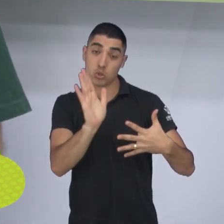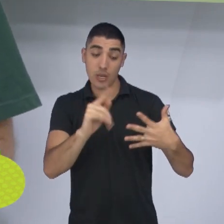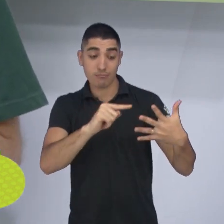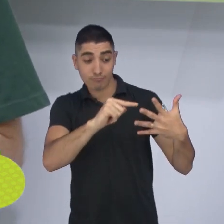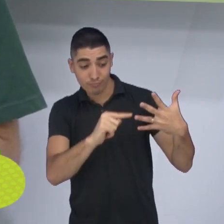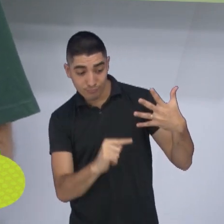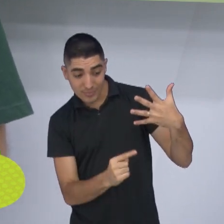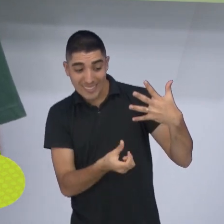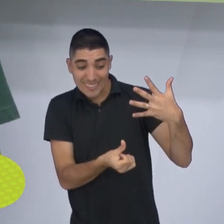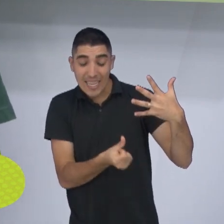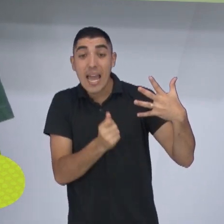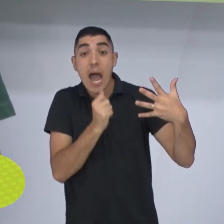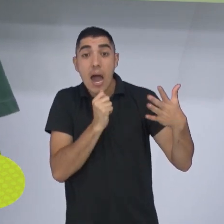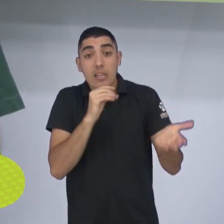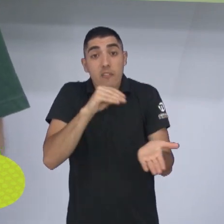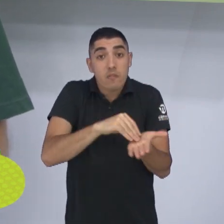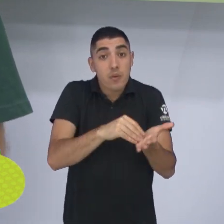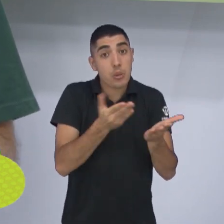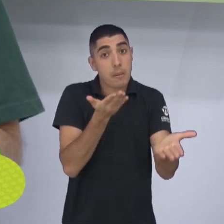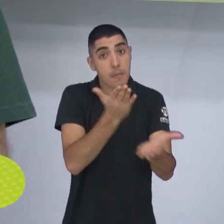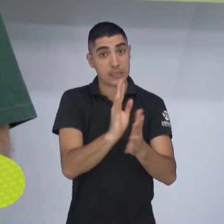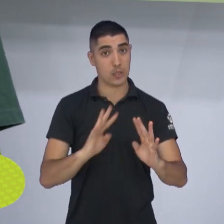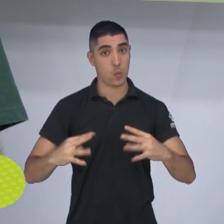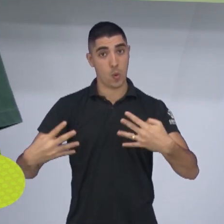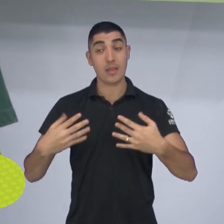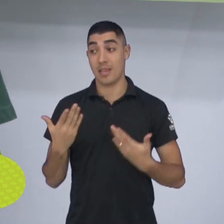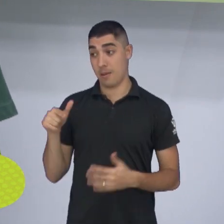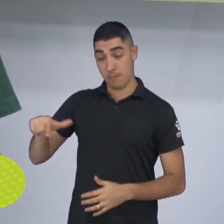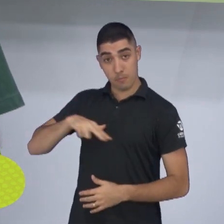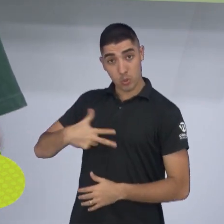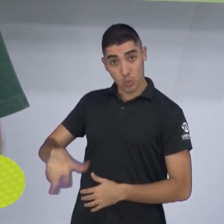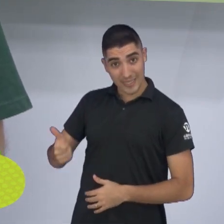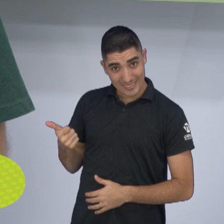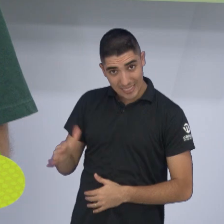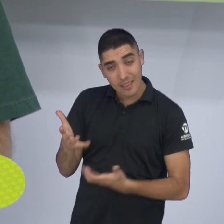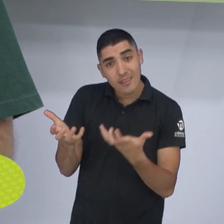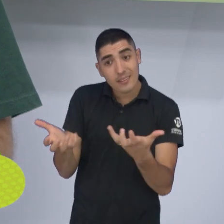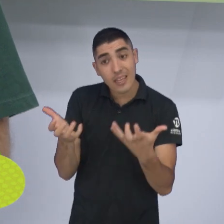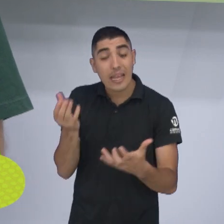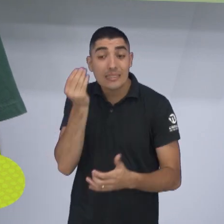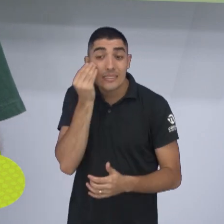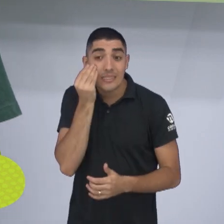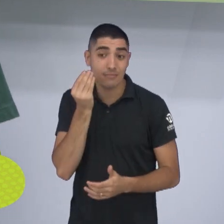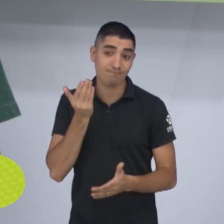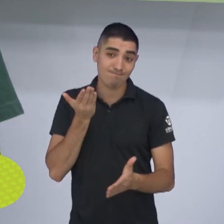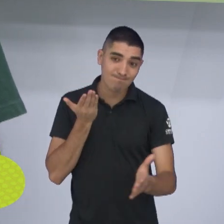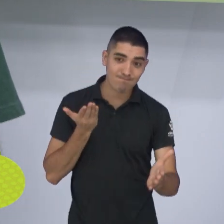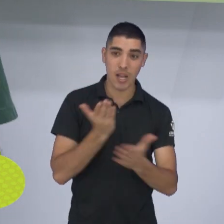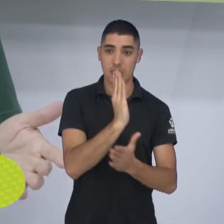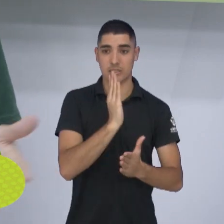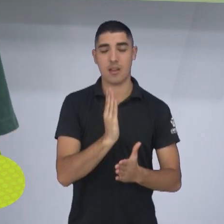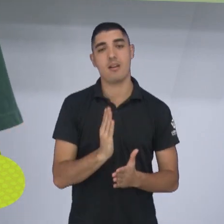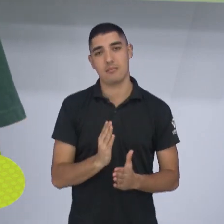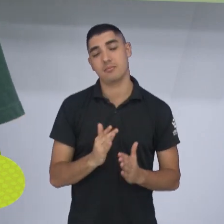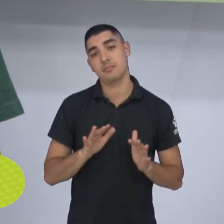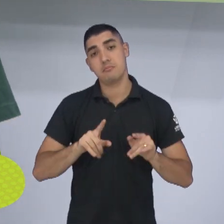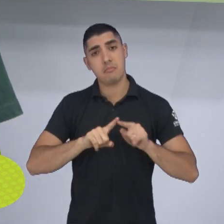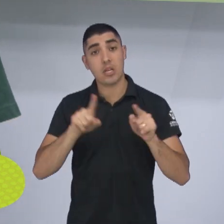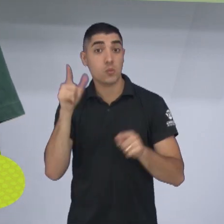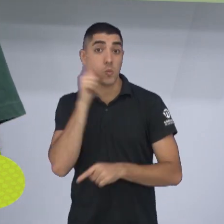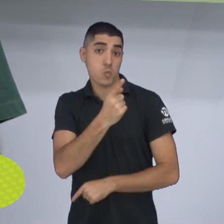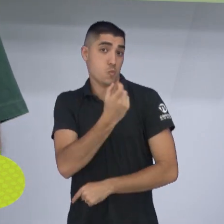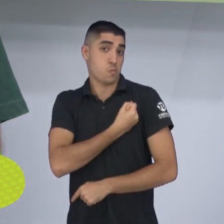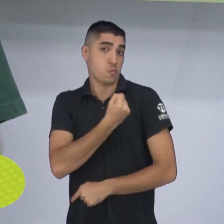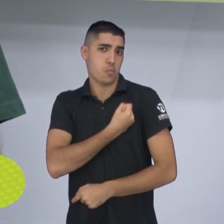brigando por essas 6 vagas, então a Portuguesa Santista queria realmente tentar ficar mais próximo da vaga, conseguir um ponto que não é